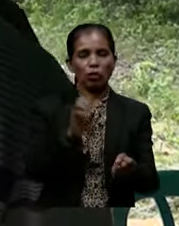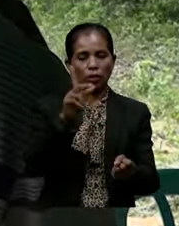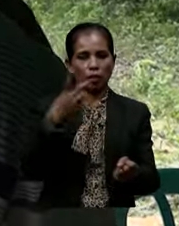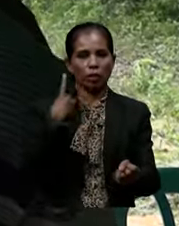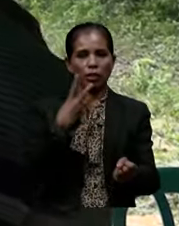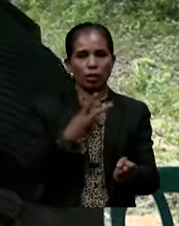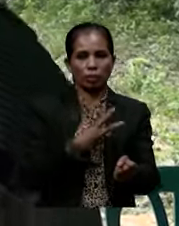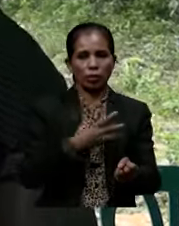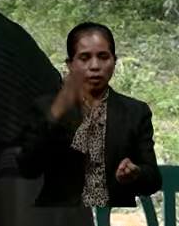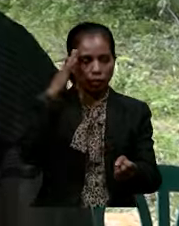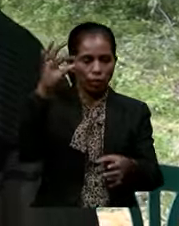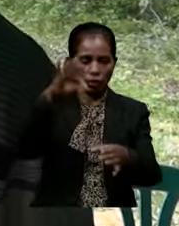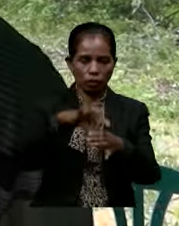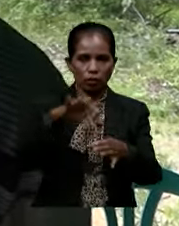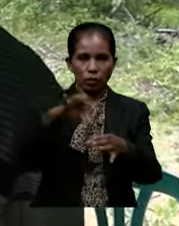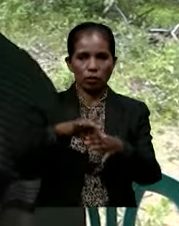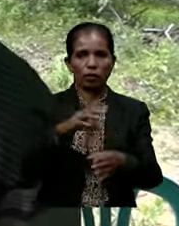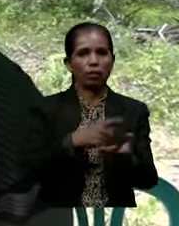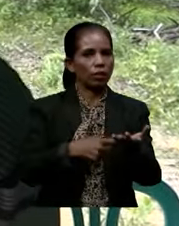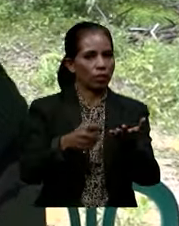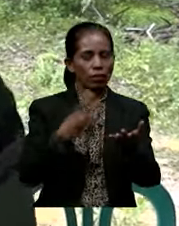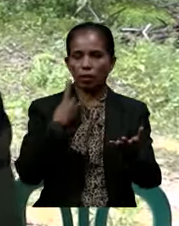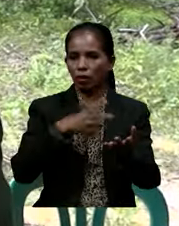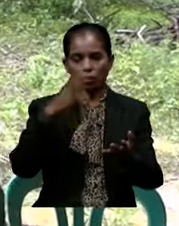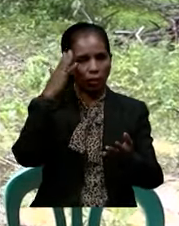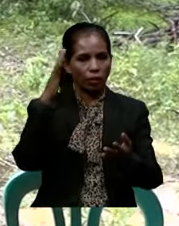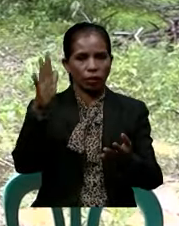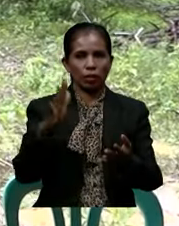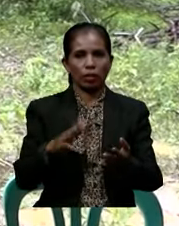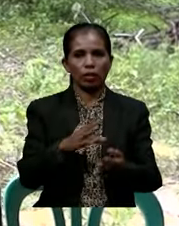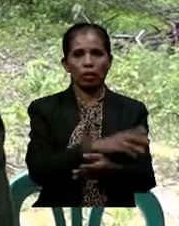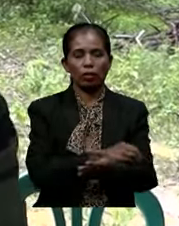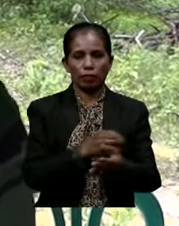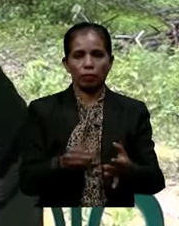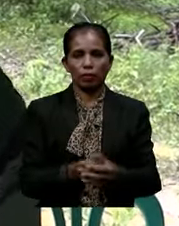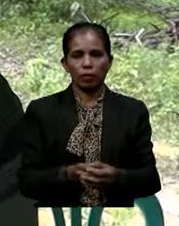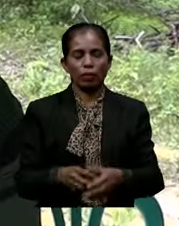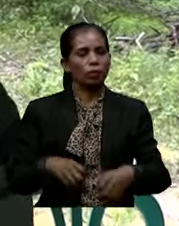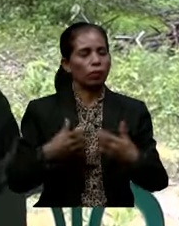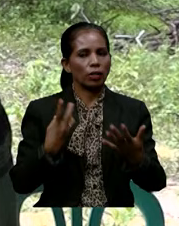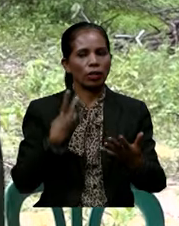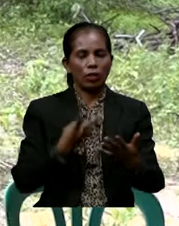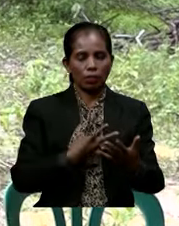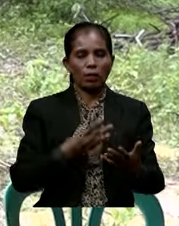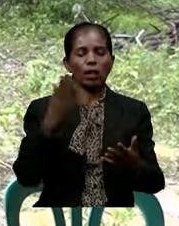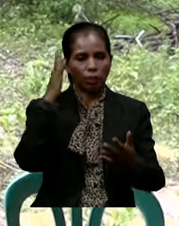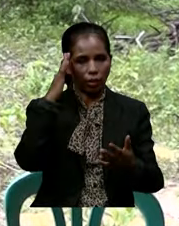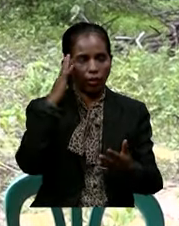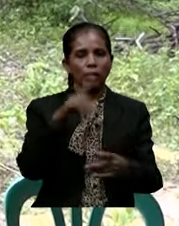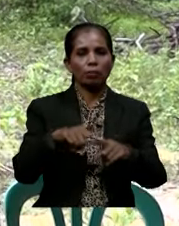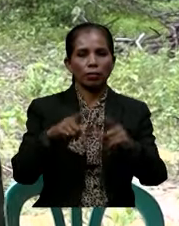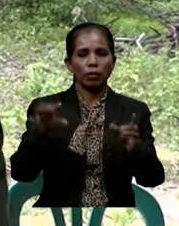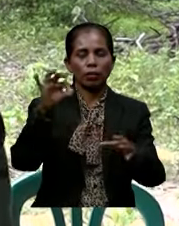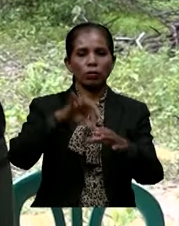mine atendi tal tos na tar. Vi ir be tecnic na mi larun hateni be alai na tar. Va ko insane a me atin hal kabu me atin mesi. Ir be